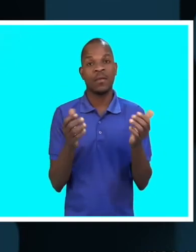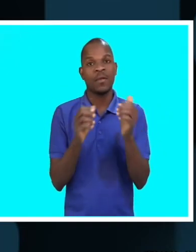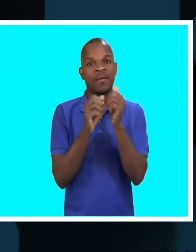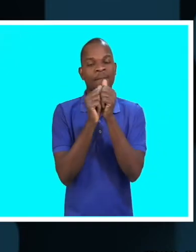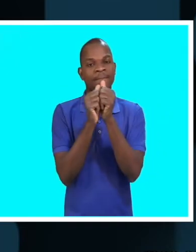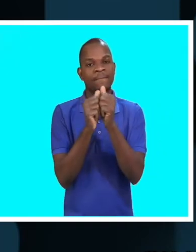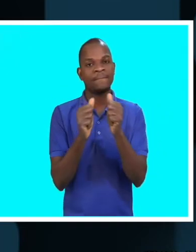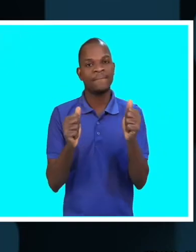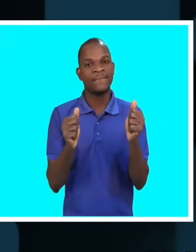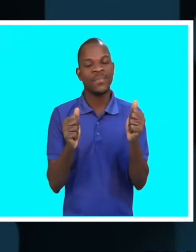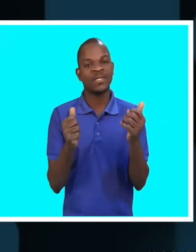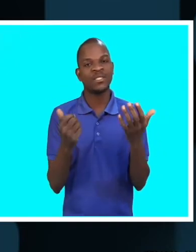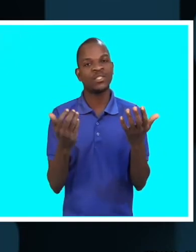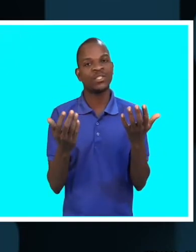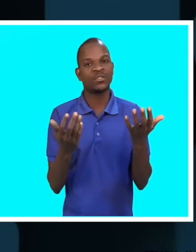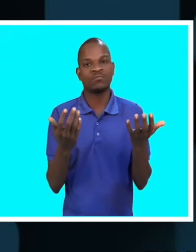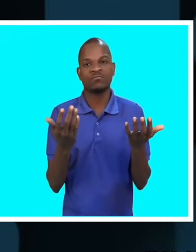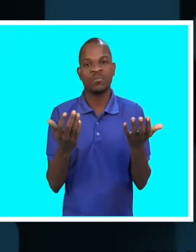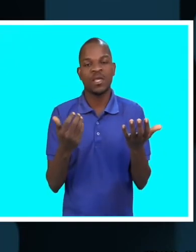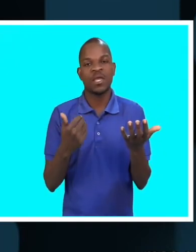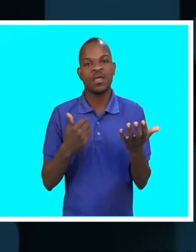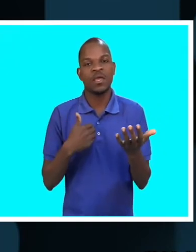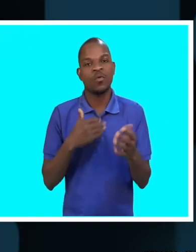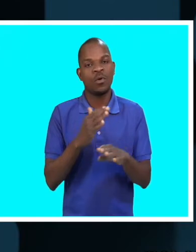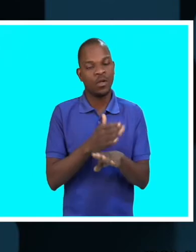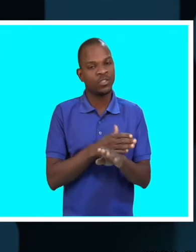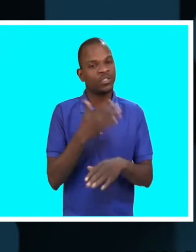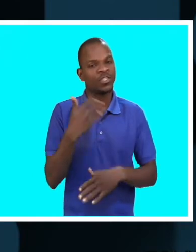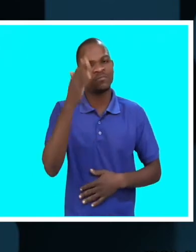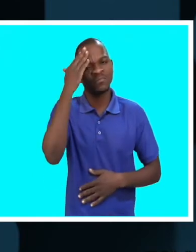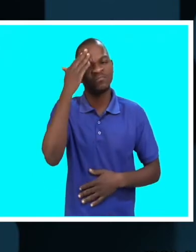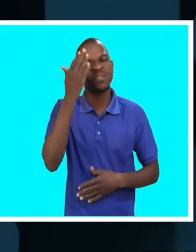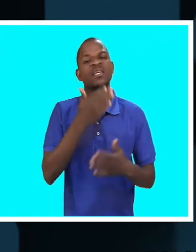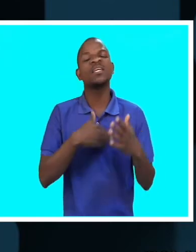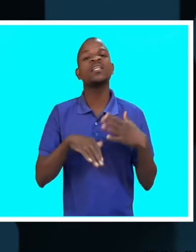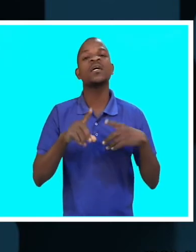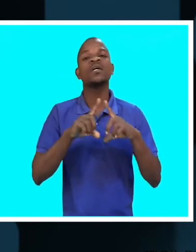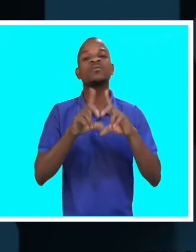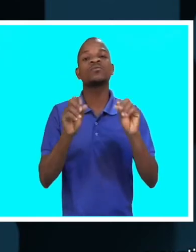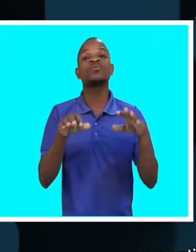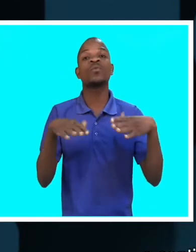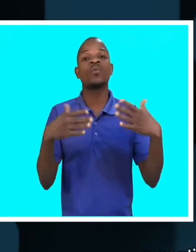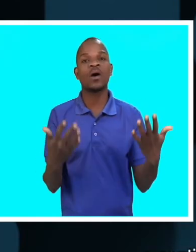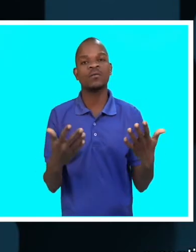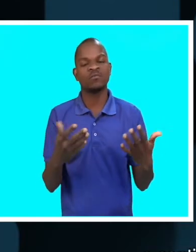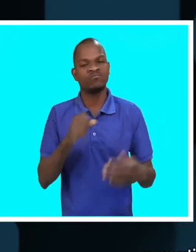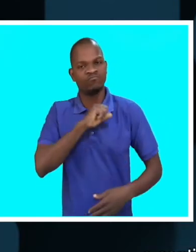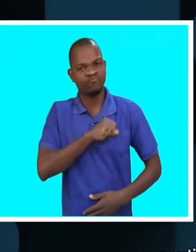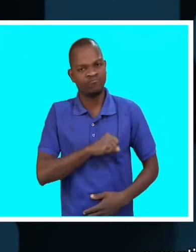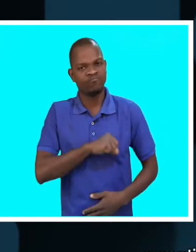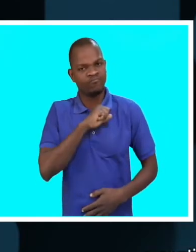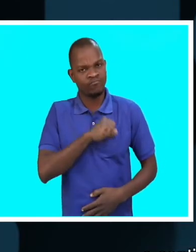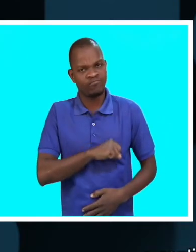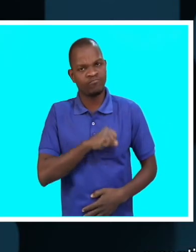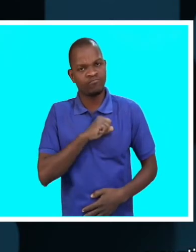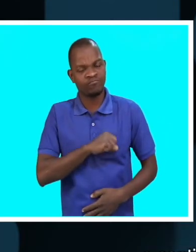Mas como eu sabia o que eu queria, deu para superar e